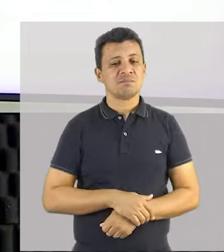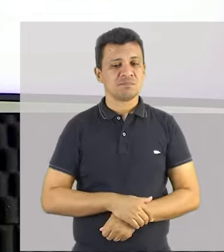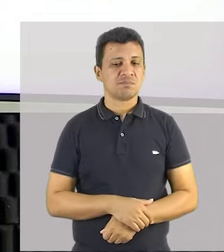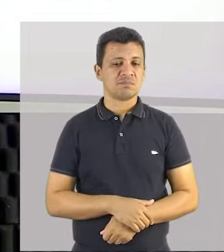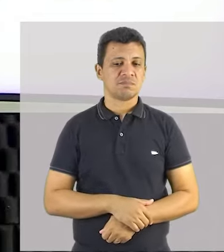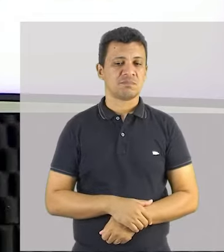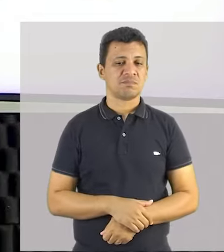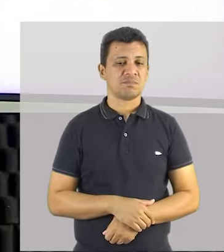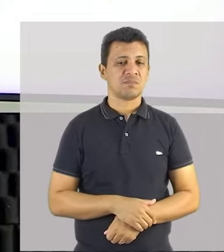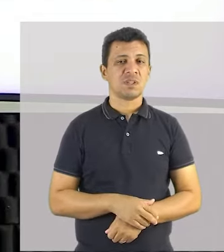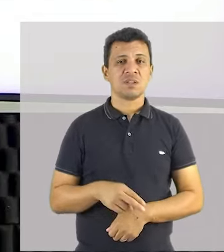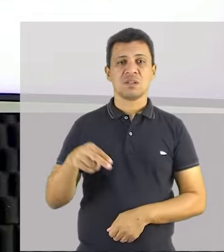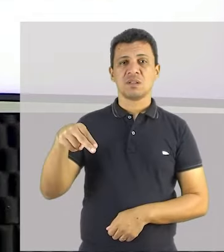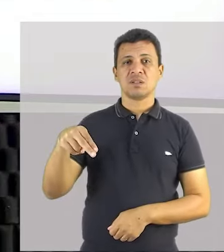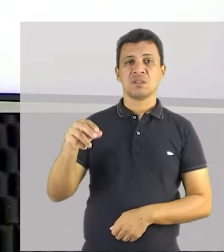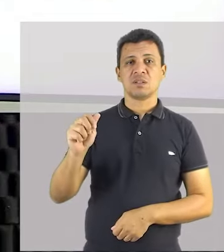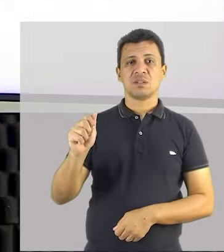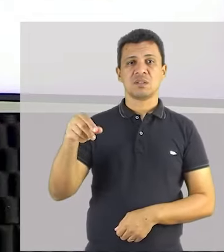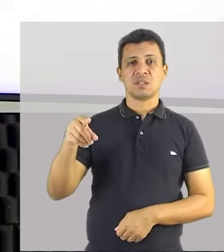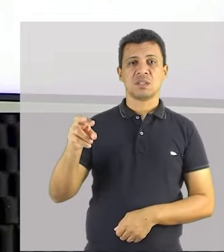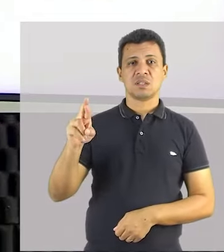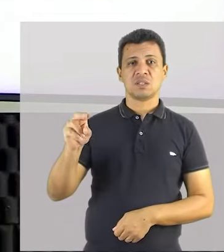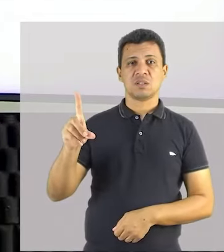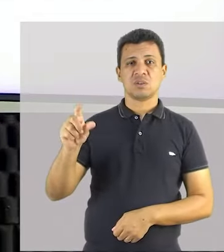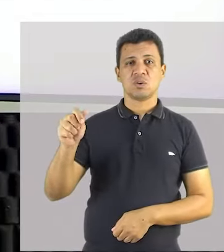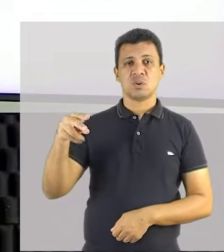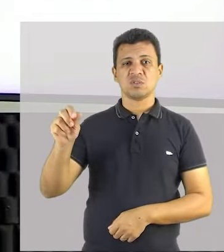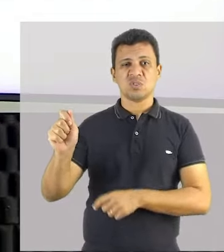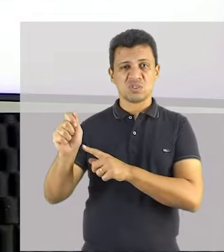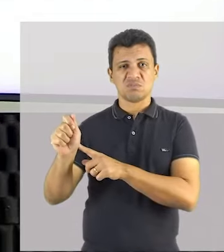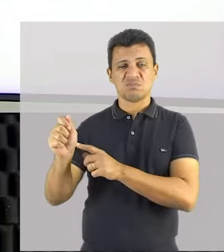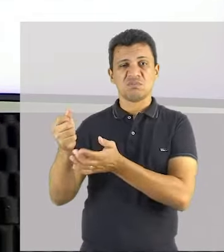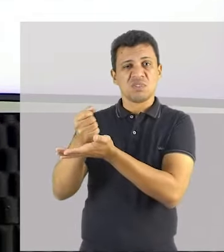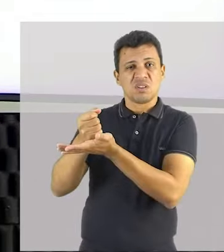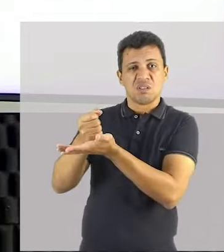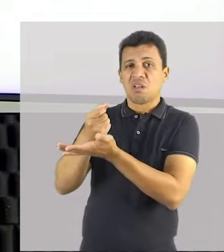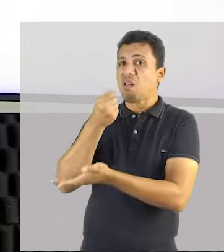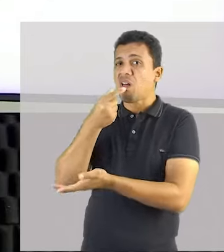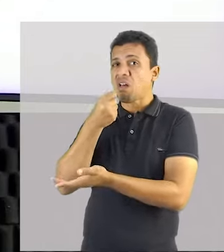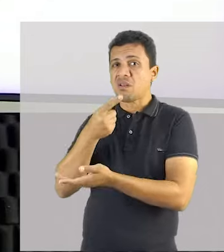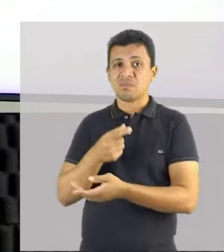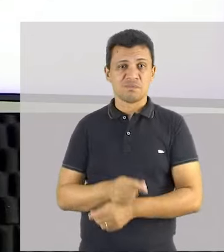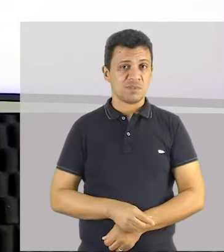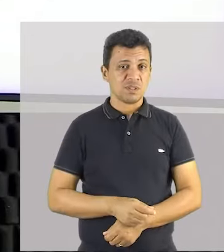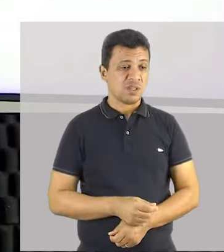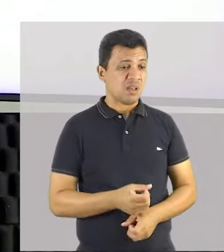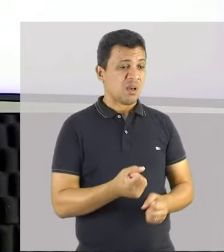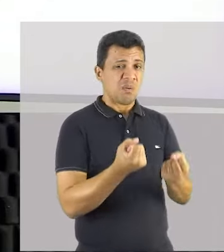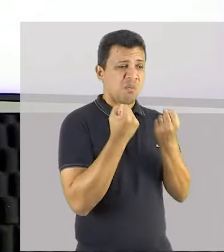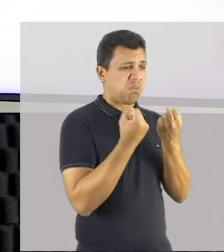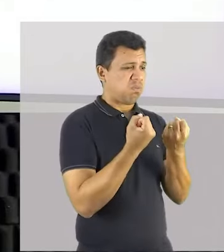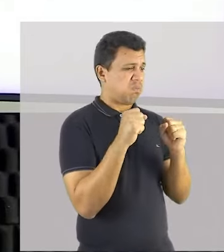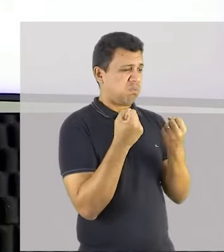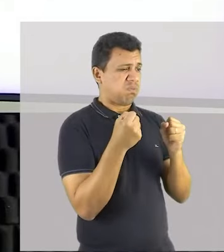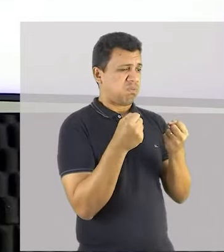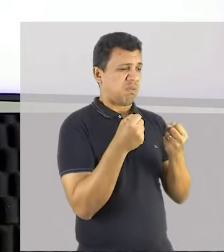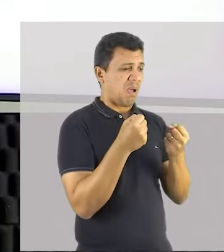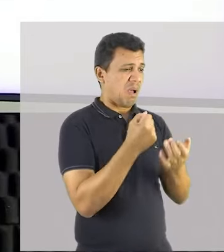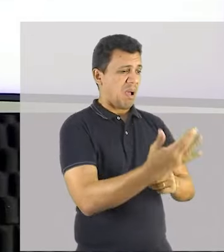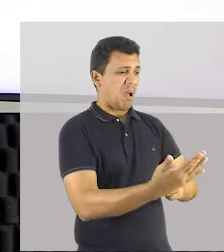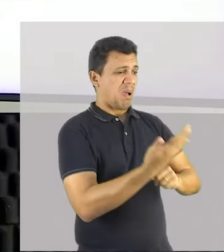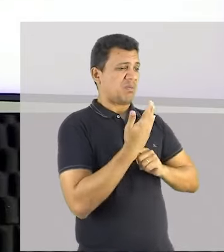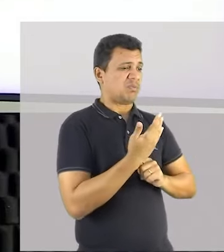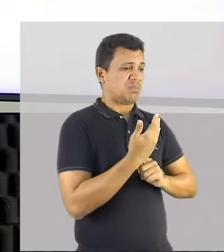ato de nandrolona tá então assim tudo de benéfico que o exercício físico traz Quando entrou